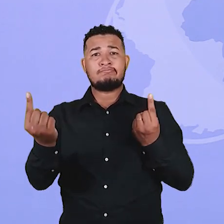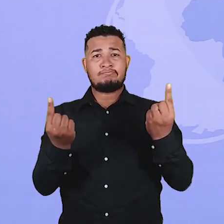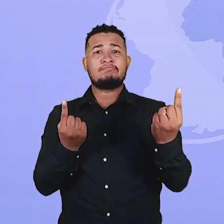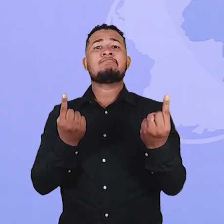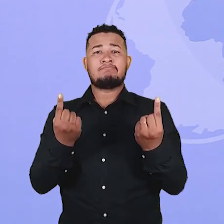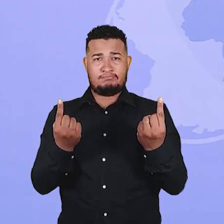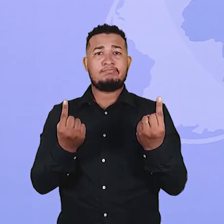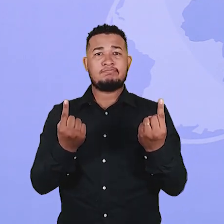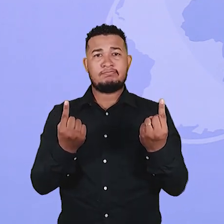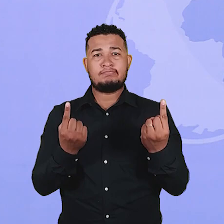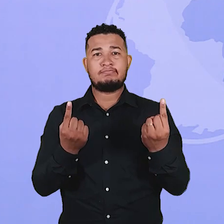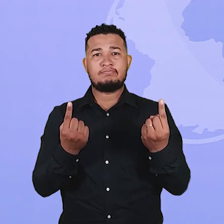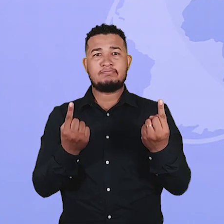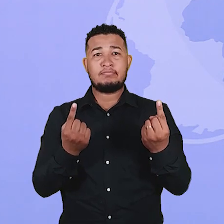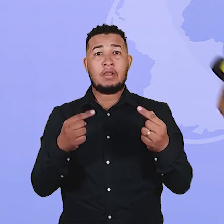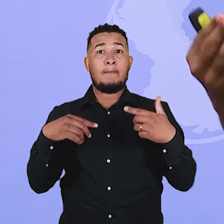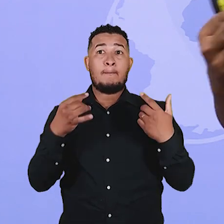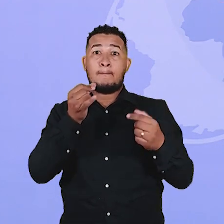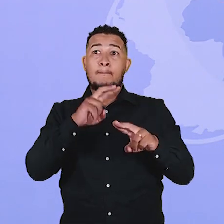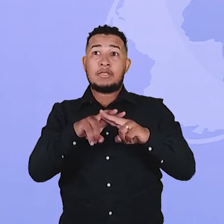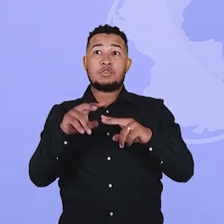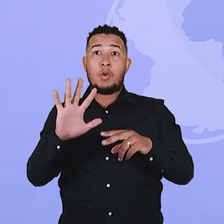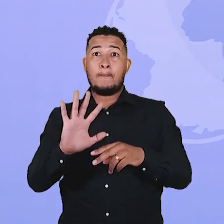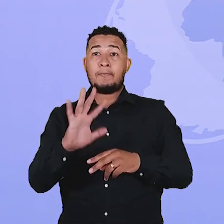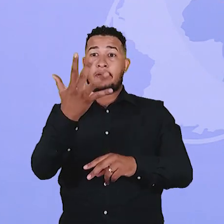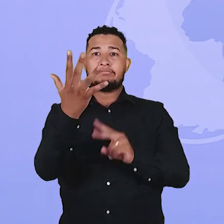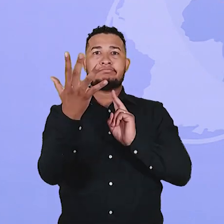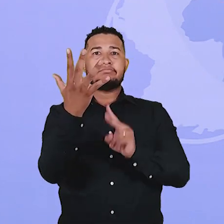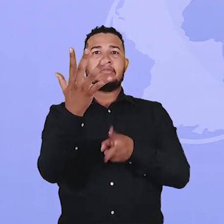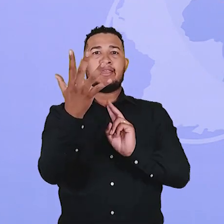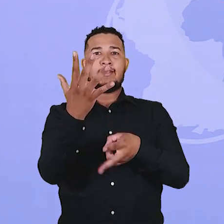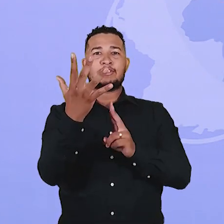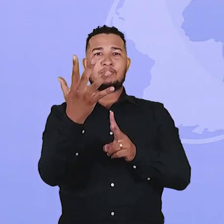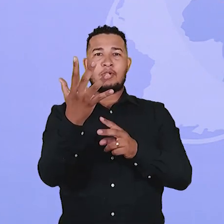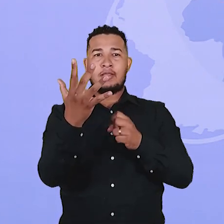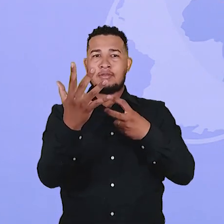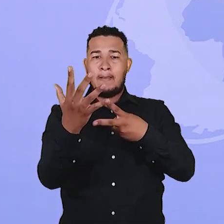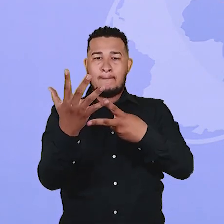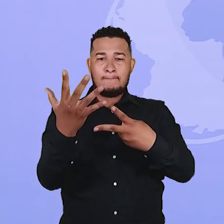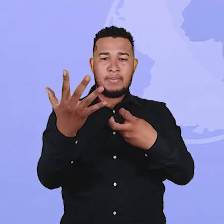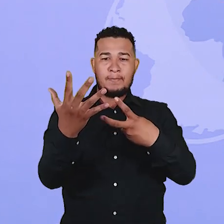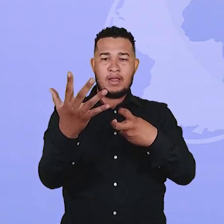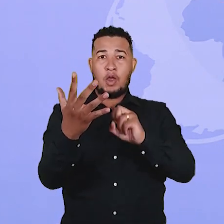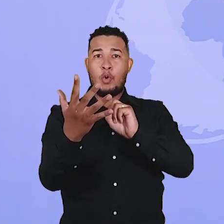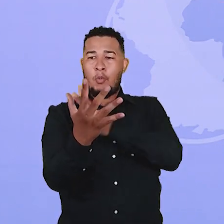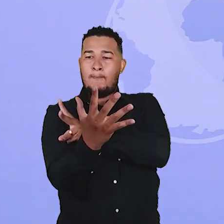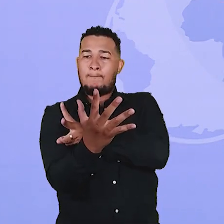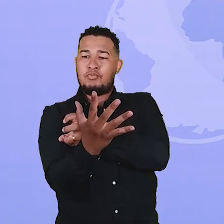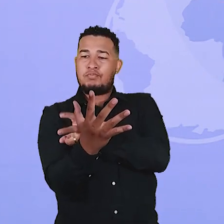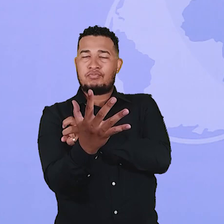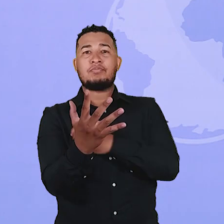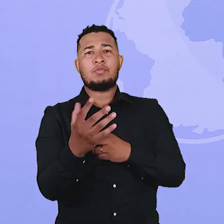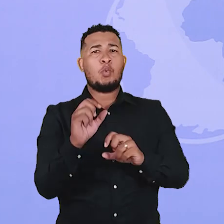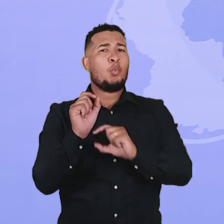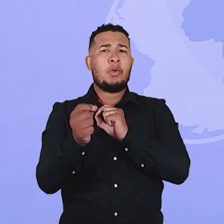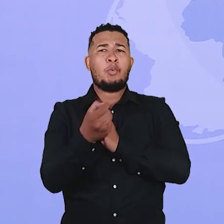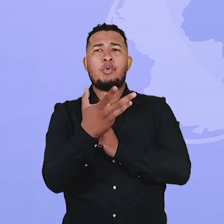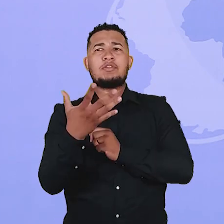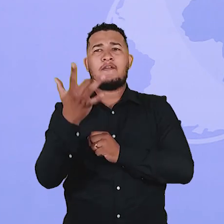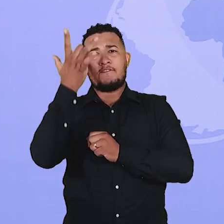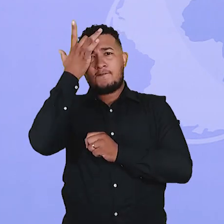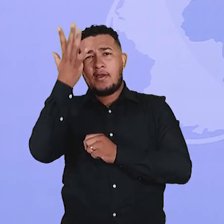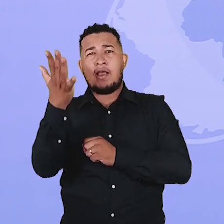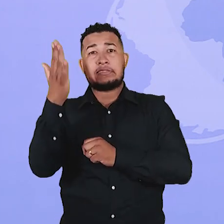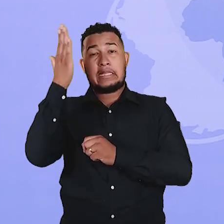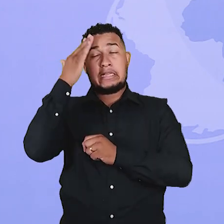vista macroscópico e microscópico para o mesmo fenômeno, sem problema nenhum. O que for mais fácil de ensinar, da